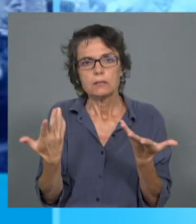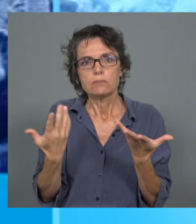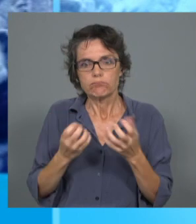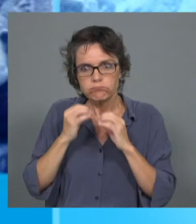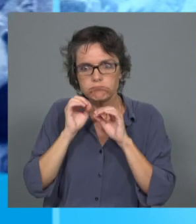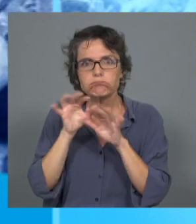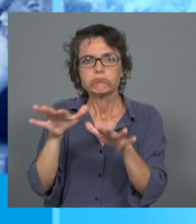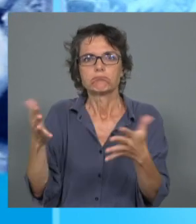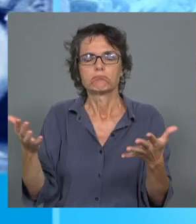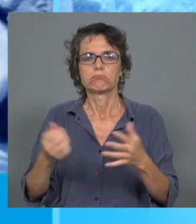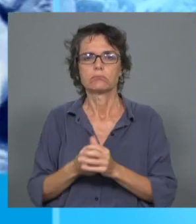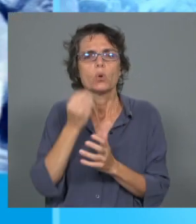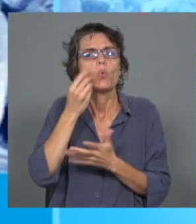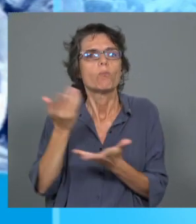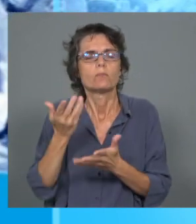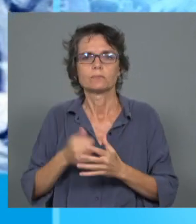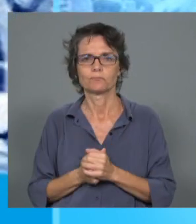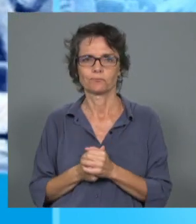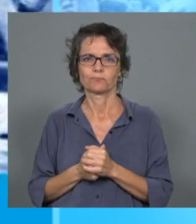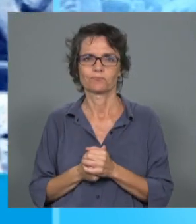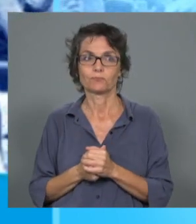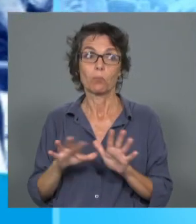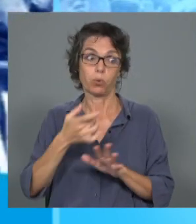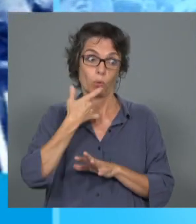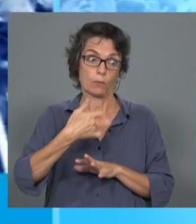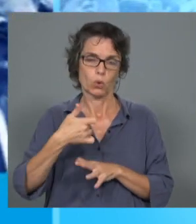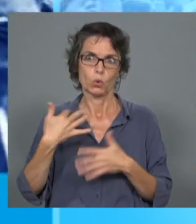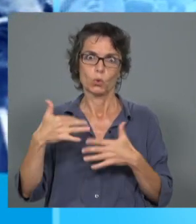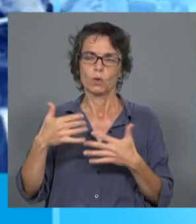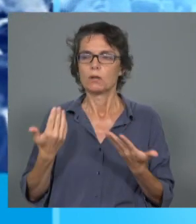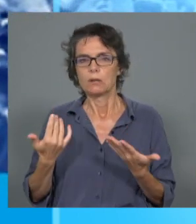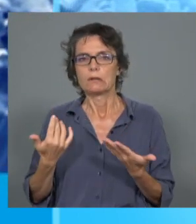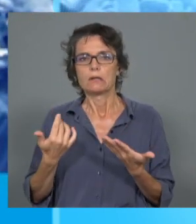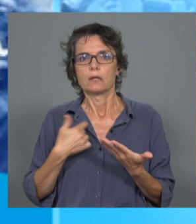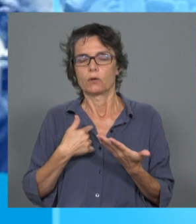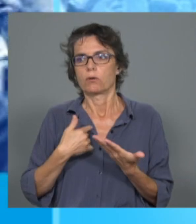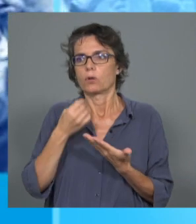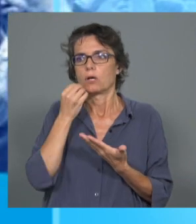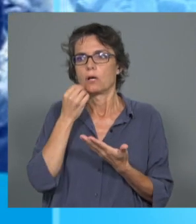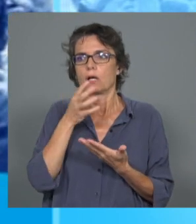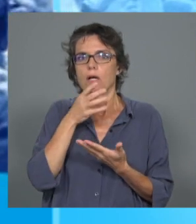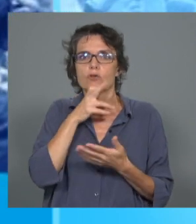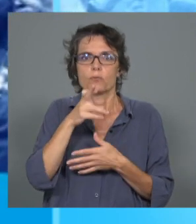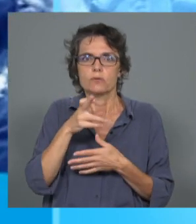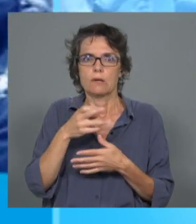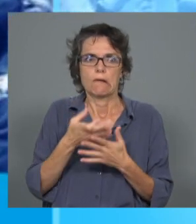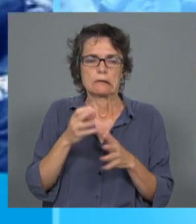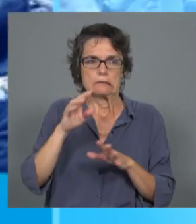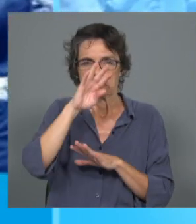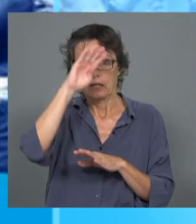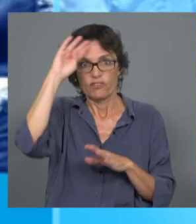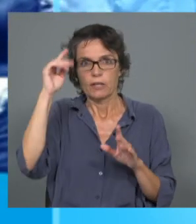contemporânea. Bem, eu não sou a pessoa certa para dar lições, nem pensar nisso, sou muito humilde a esse respeito. Posso